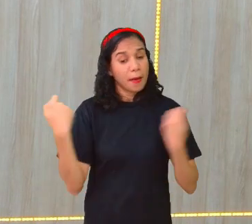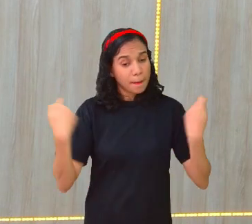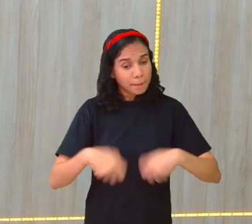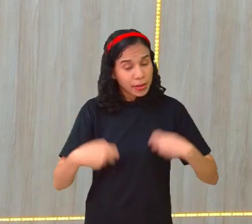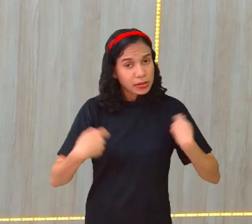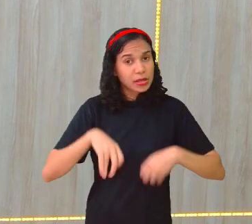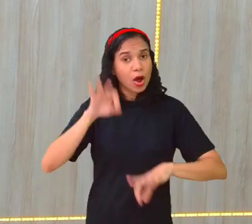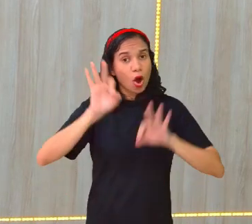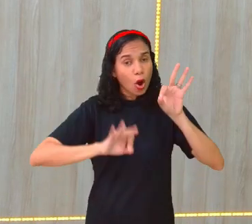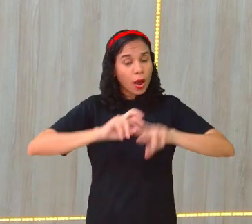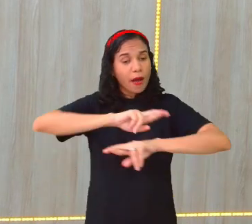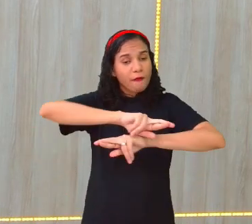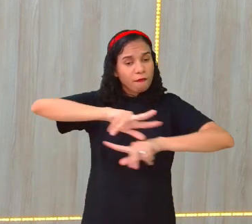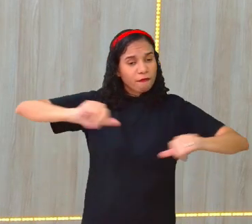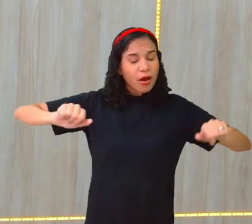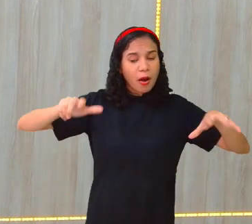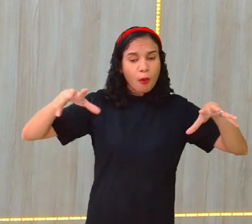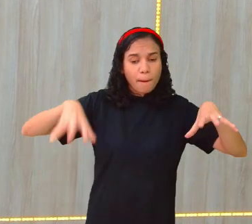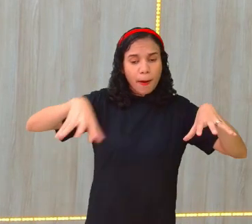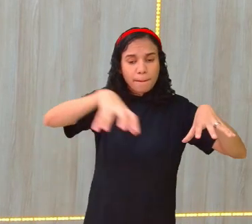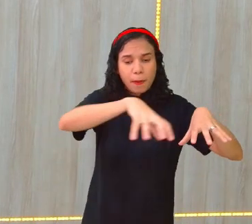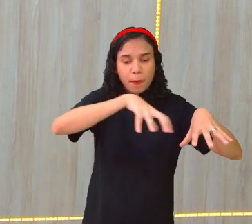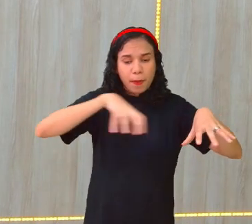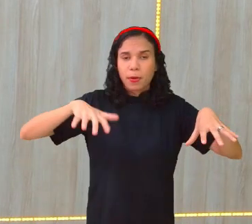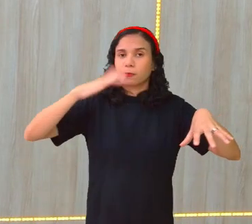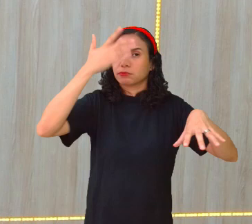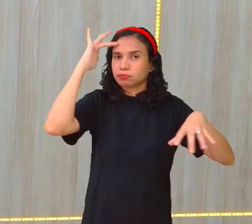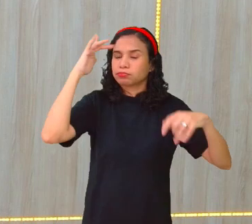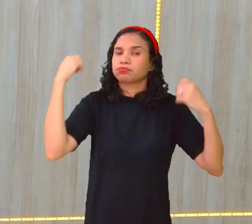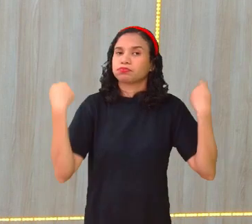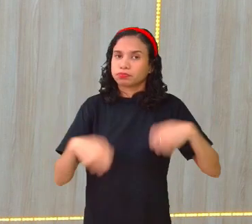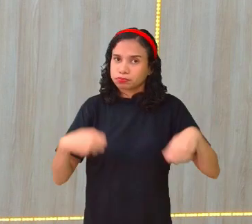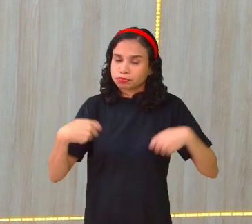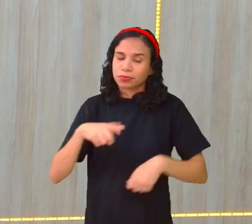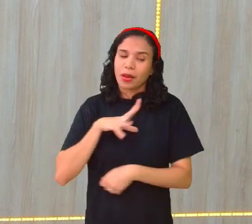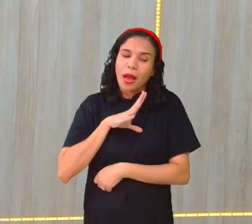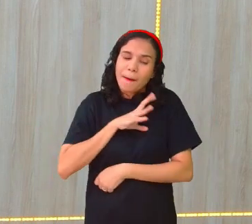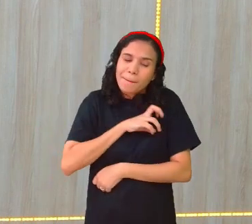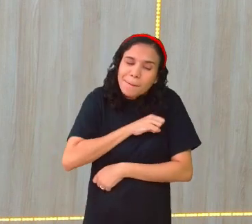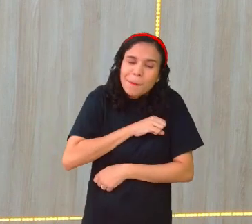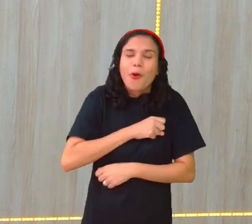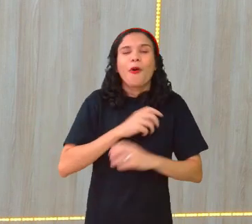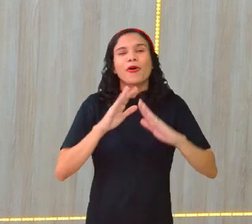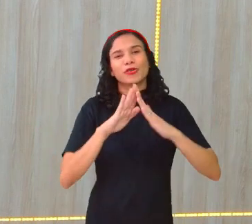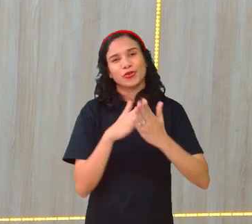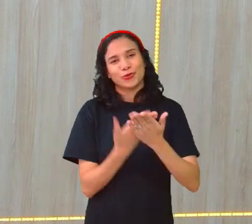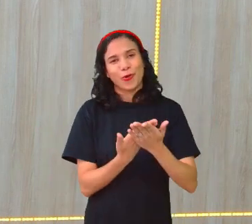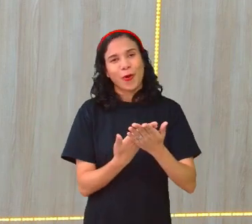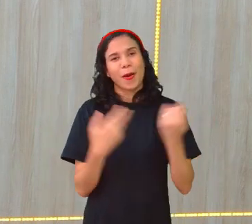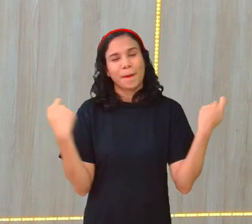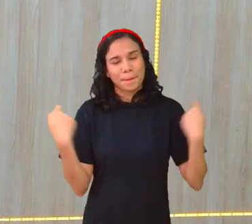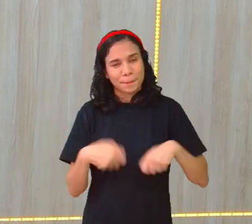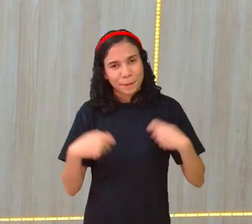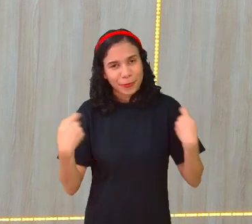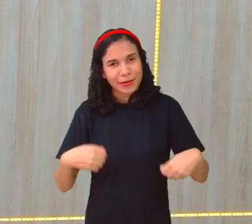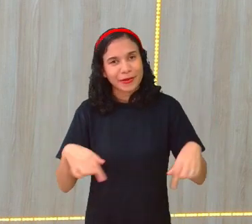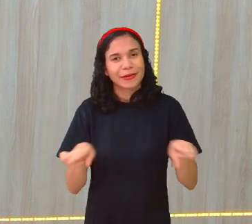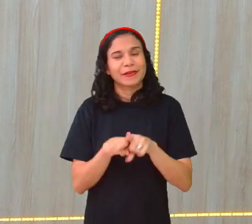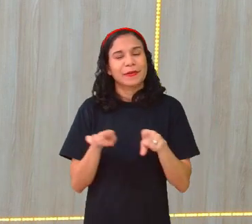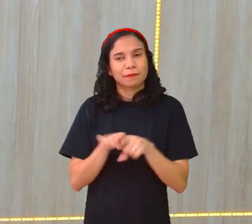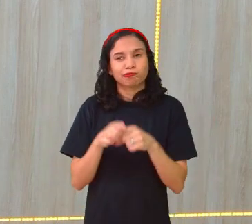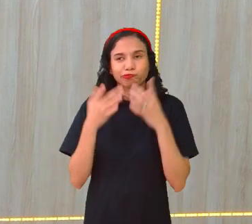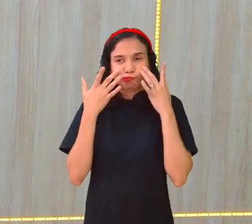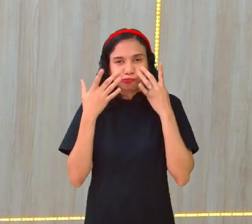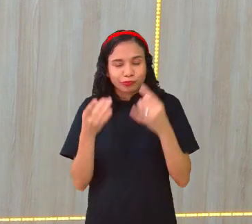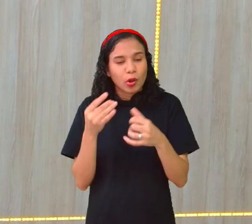dividir vários espaços com várias pessoas. Então, devemos ter esse amor pela nossa escola, devemos ter o